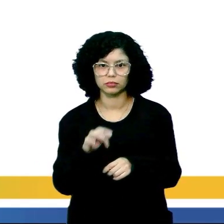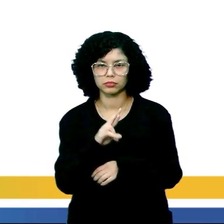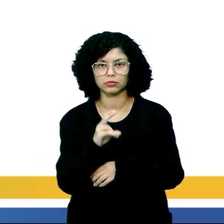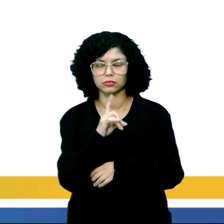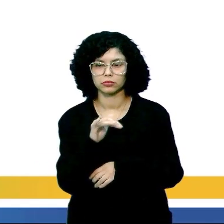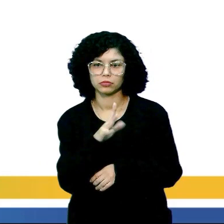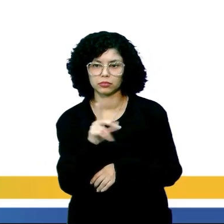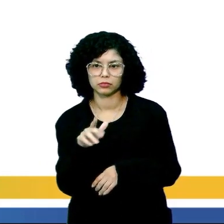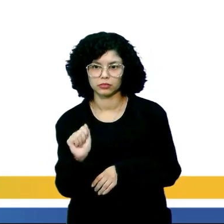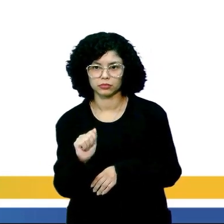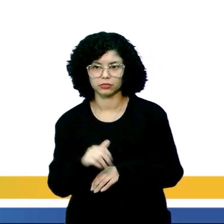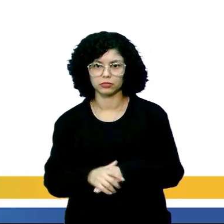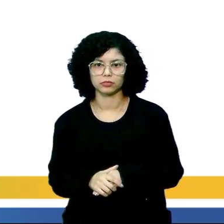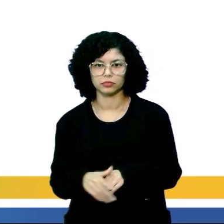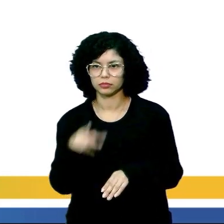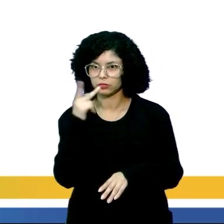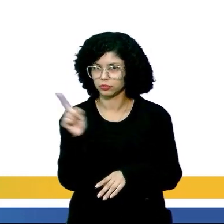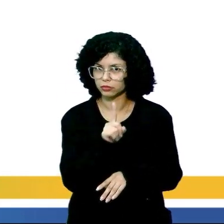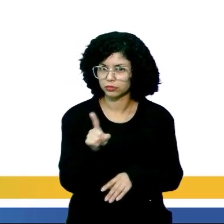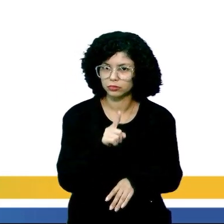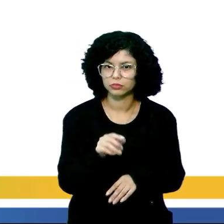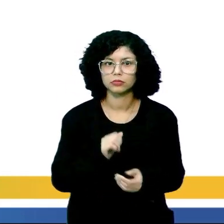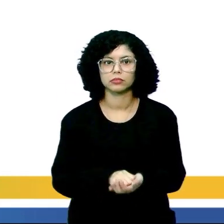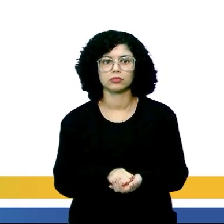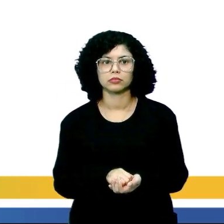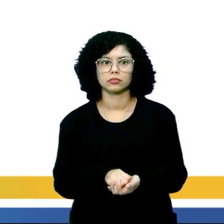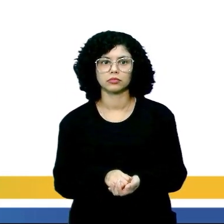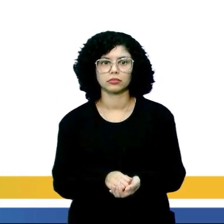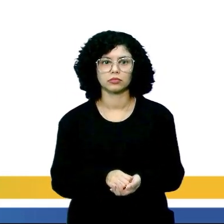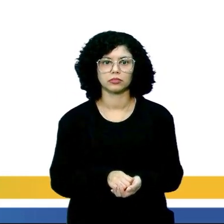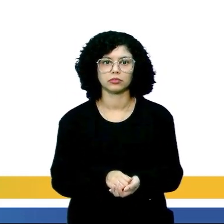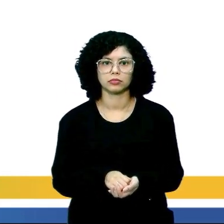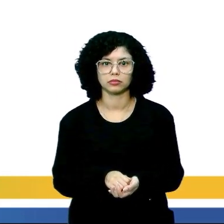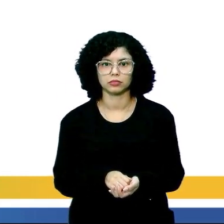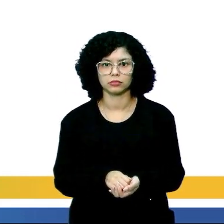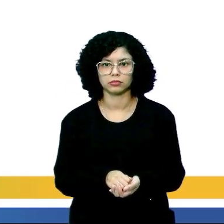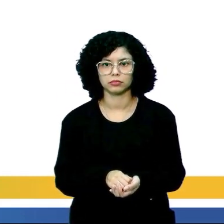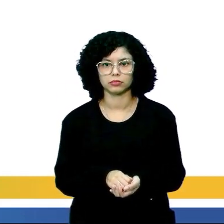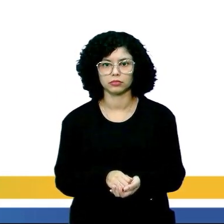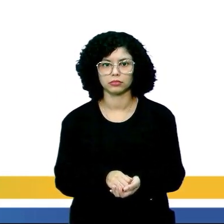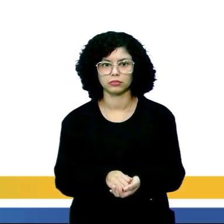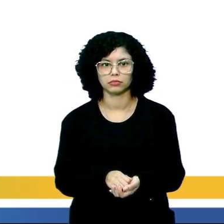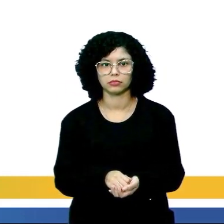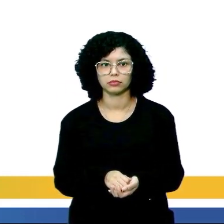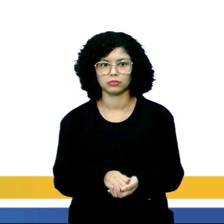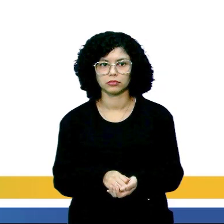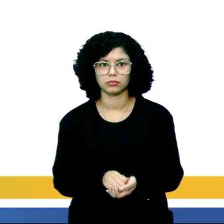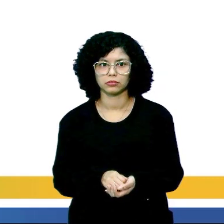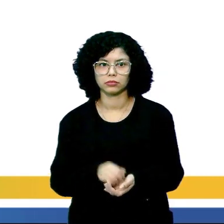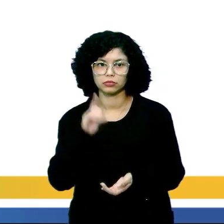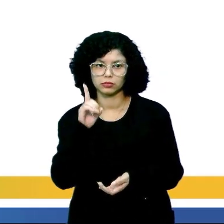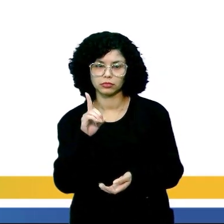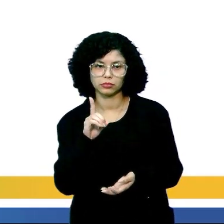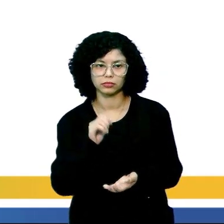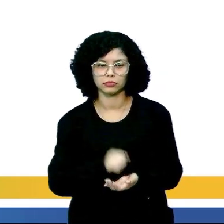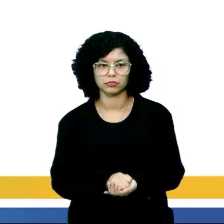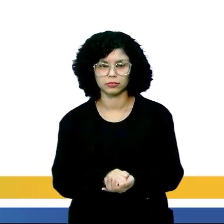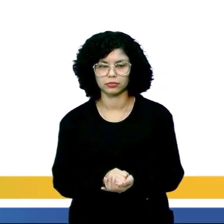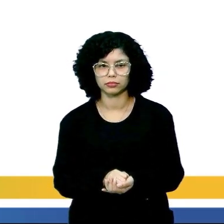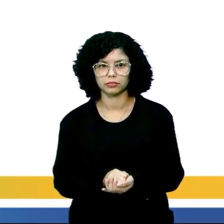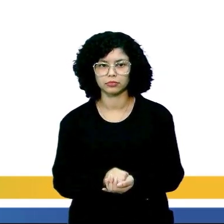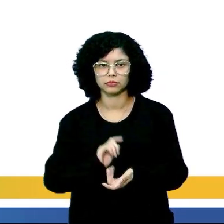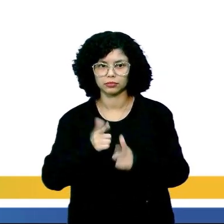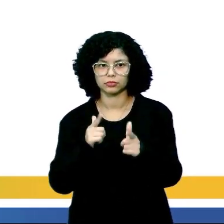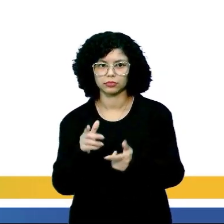há possibilidade de reconciliação. Ele não falou em vingança. Então, galera, nossa resposta, né, é a letra D. Aí